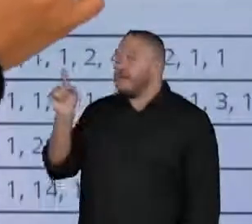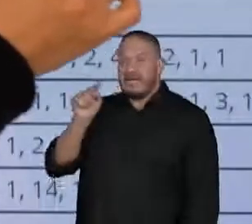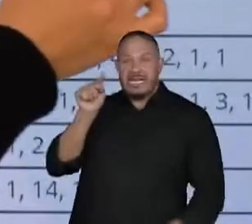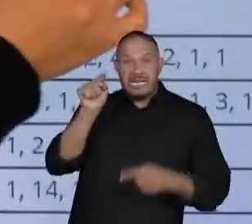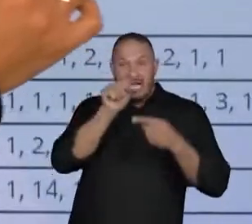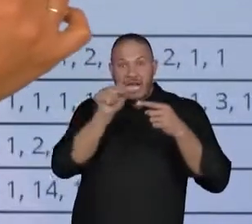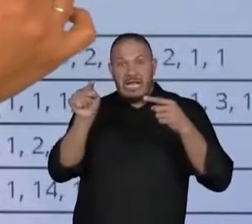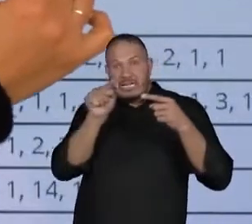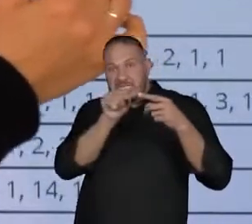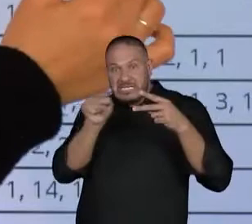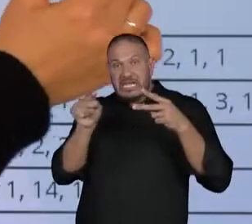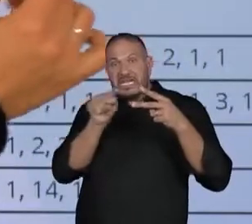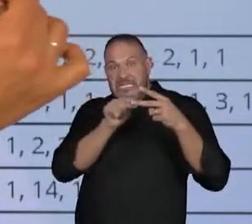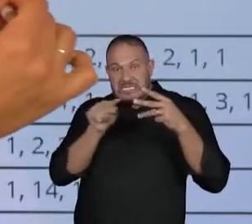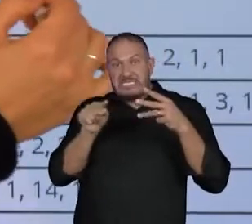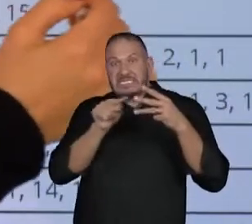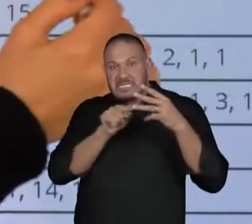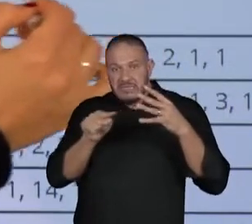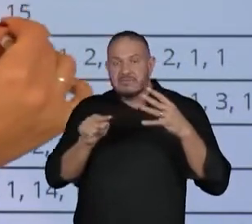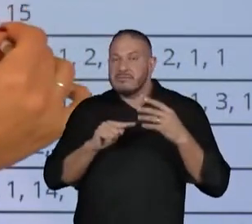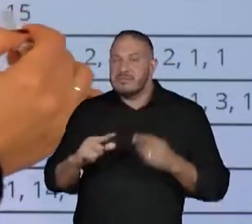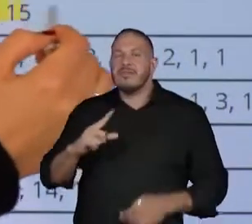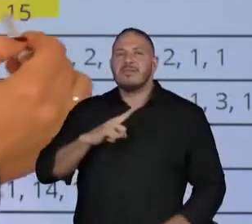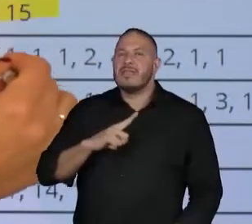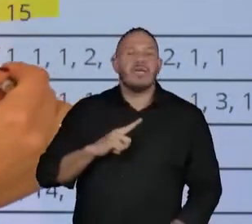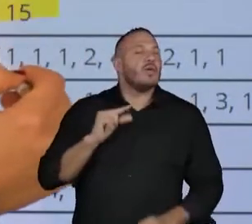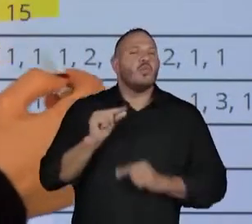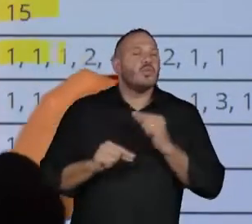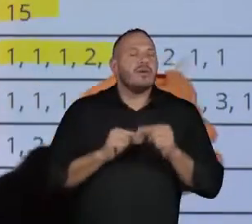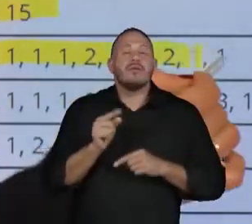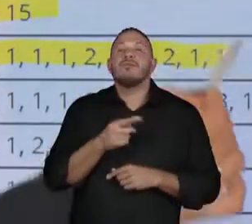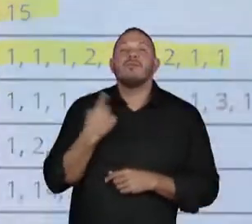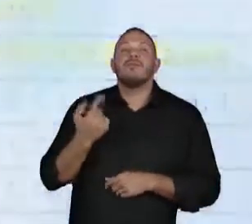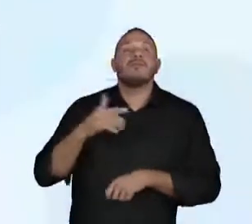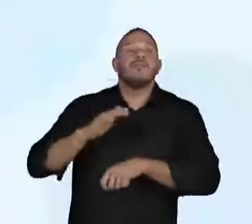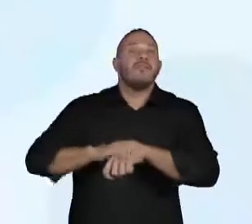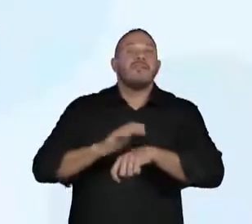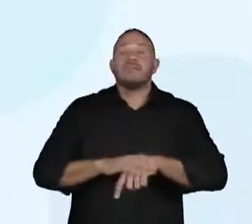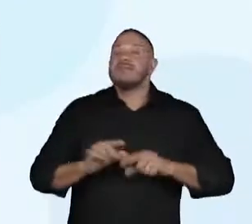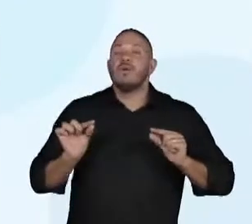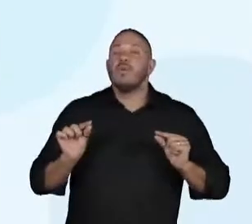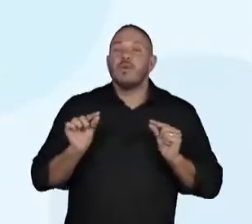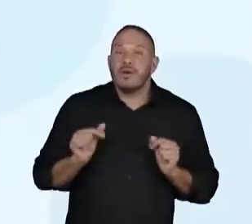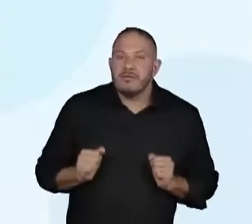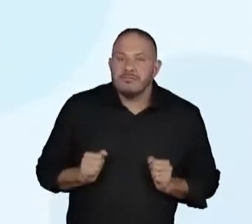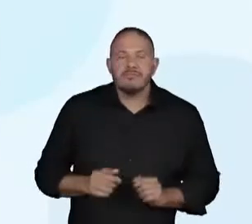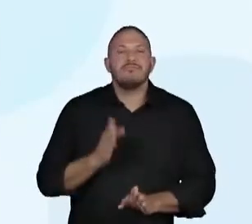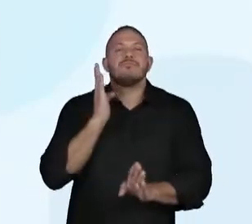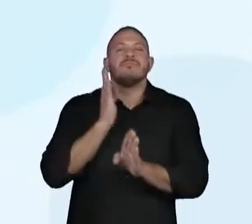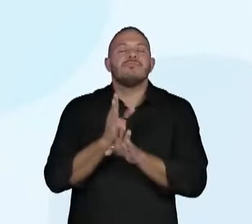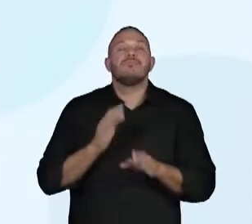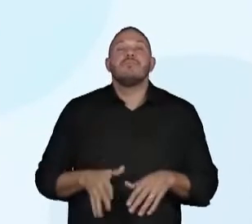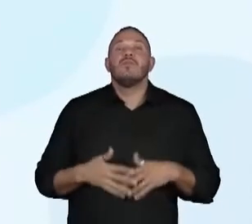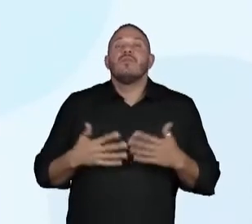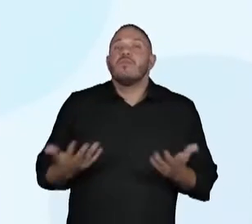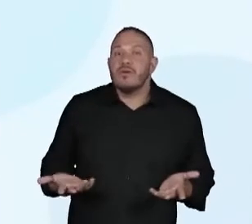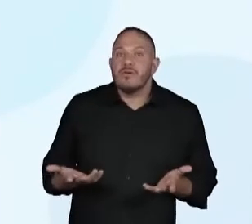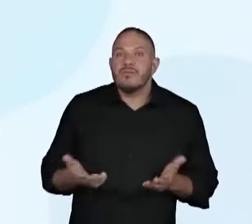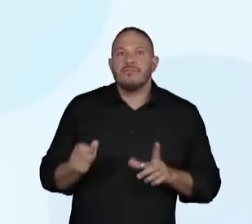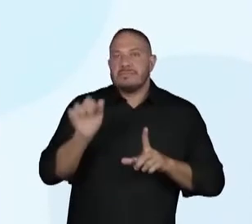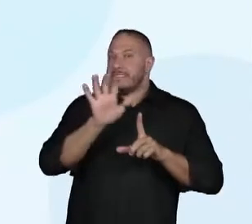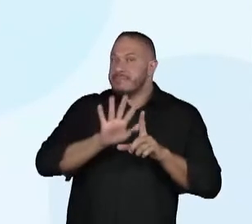eu tenho seus códigos. O que a gente vai fazer? A gente vai descobrir qual é a imagem